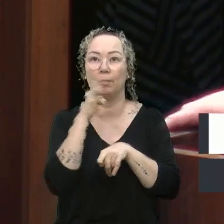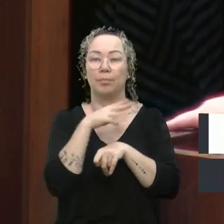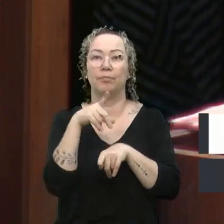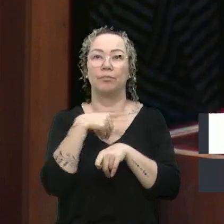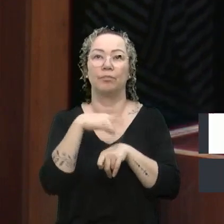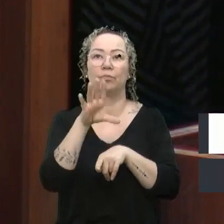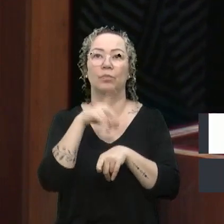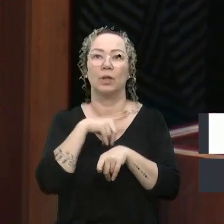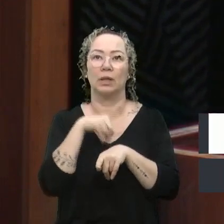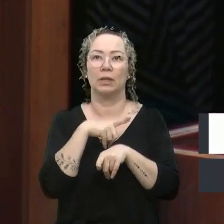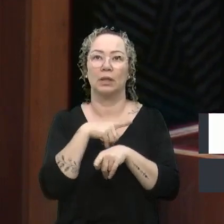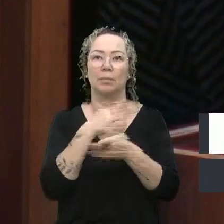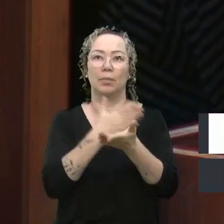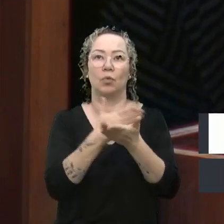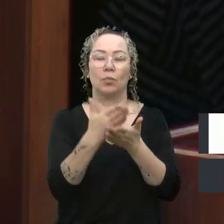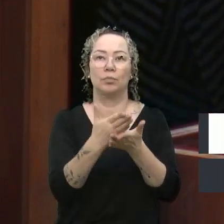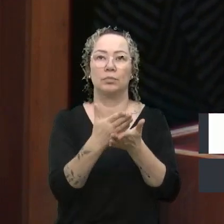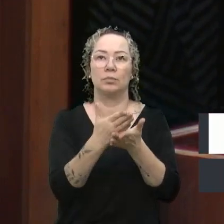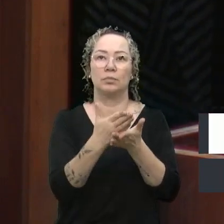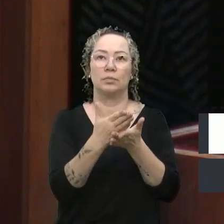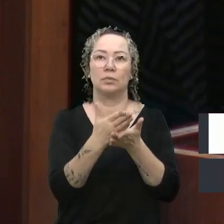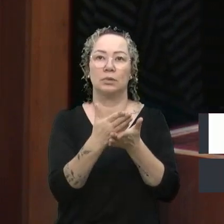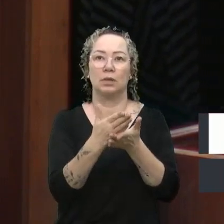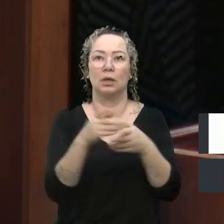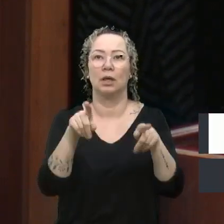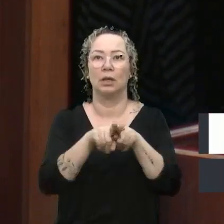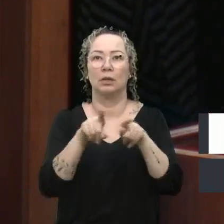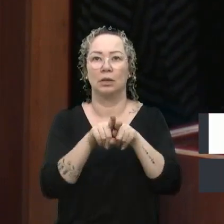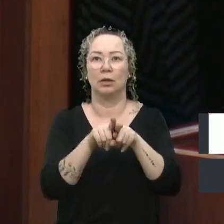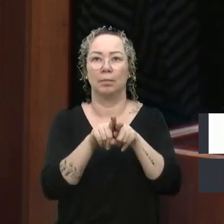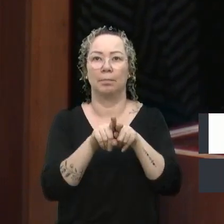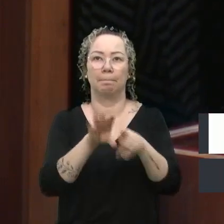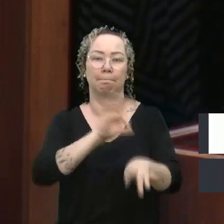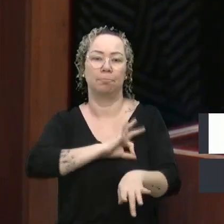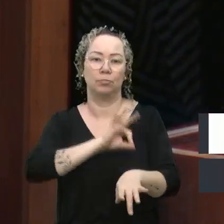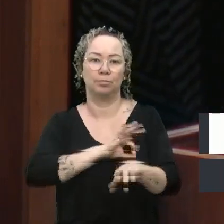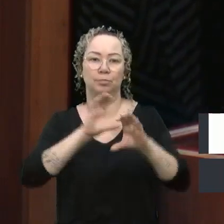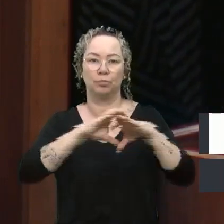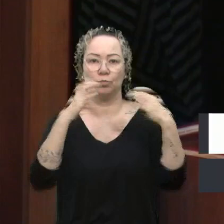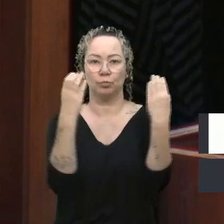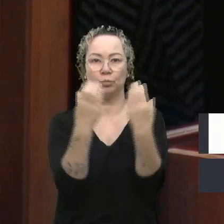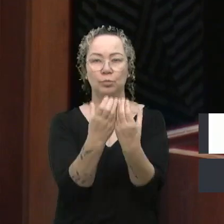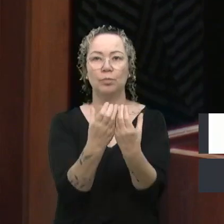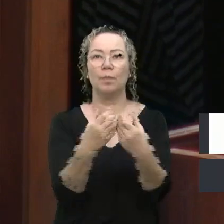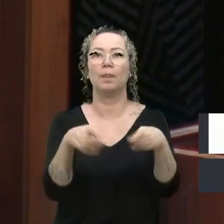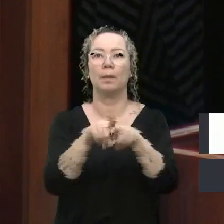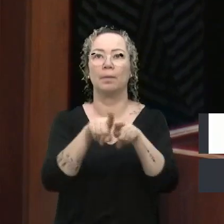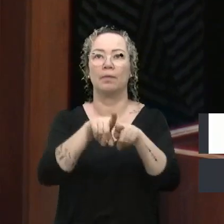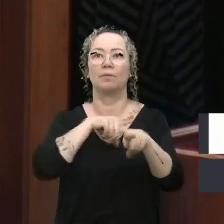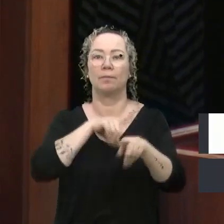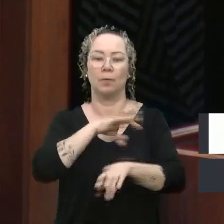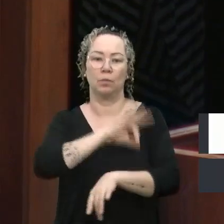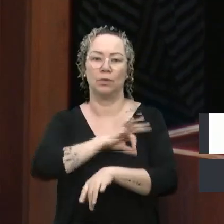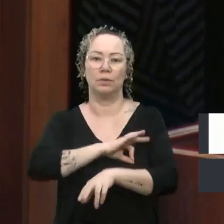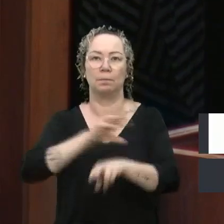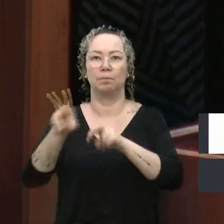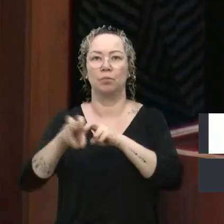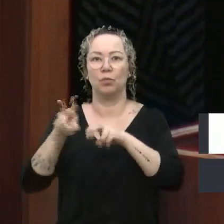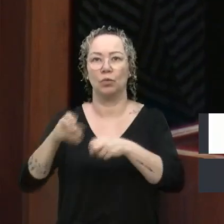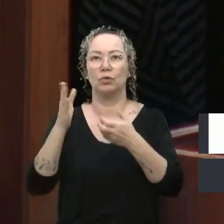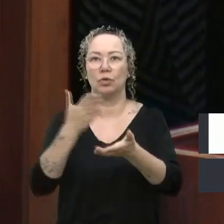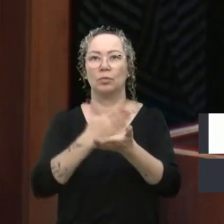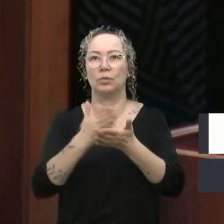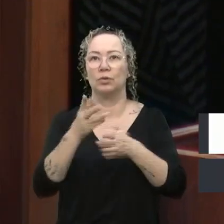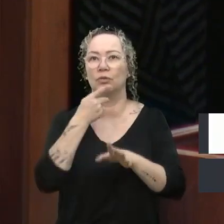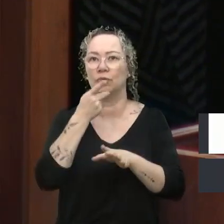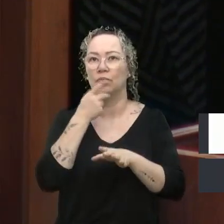a implementação efetiva aos moldes do policiamento comunitário, do policiamento rural. Já começando a passar as partes,